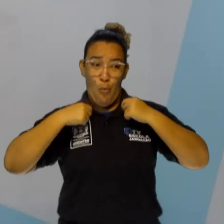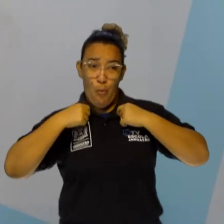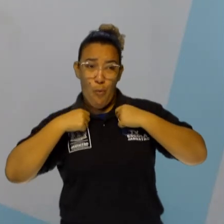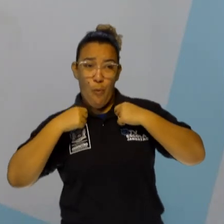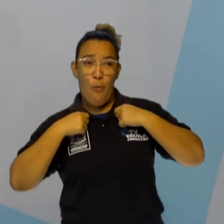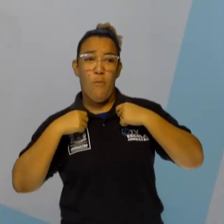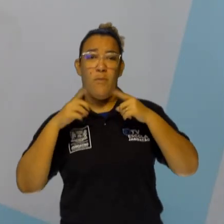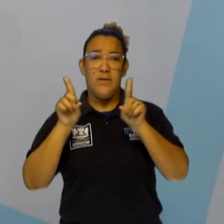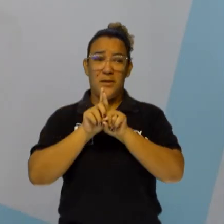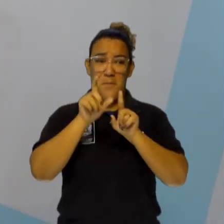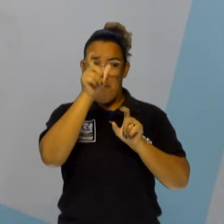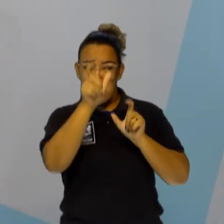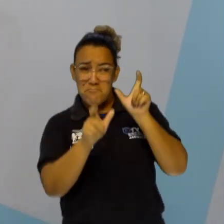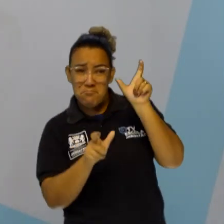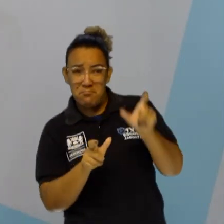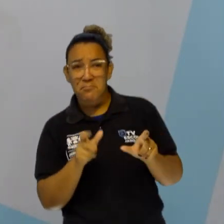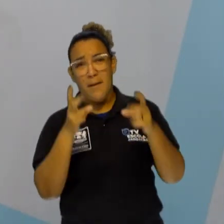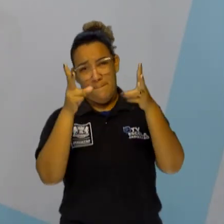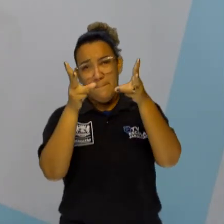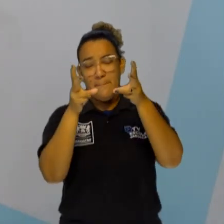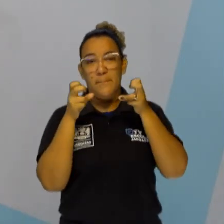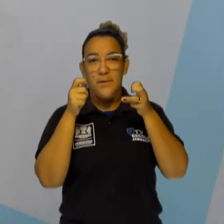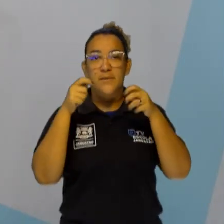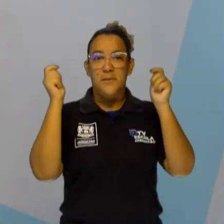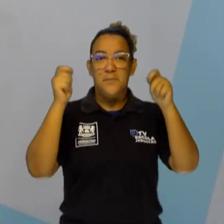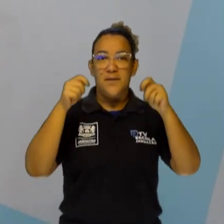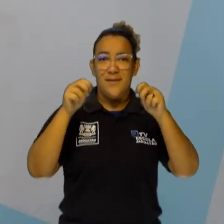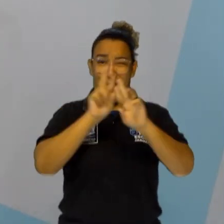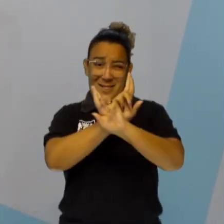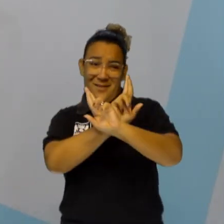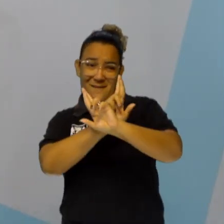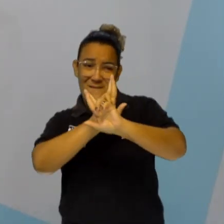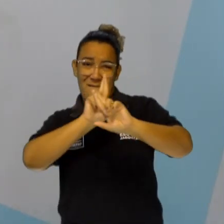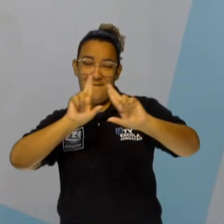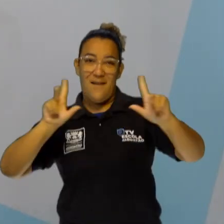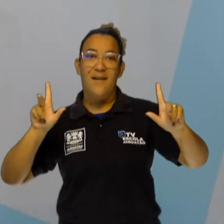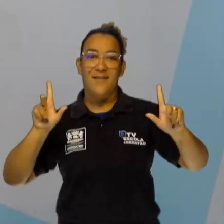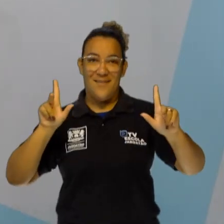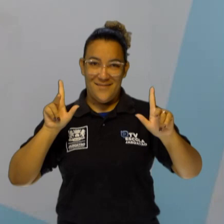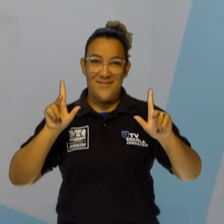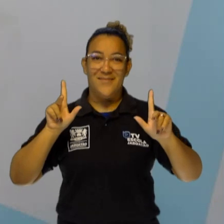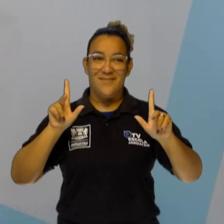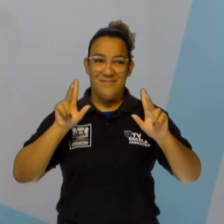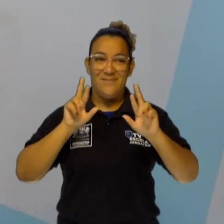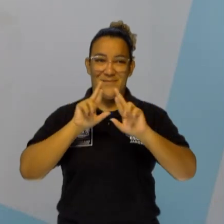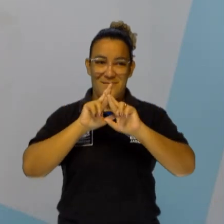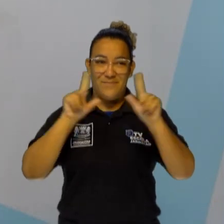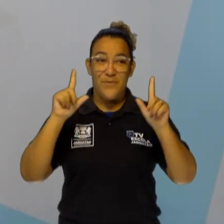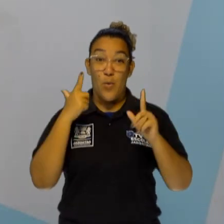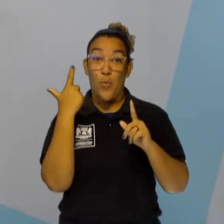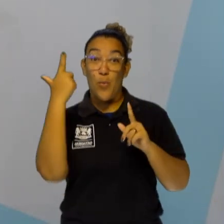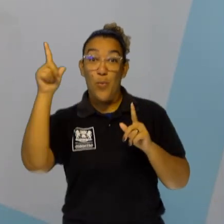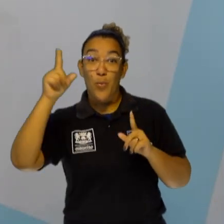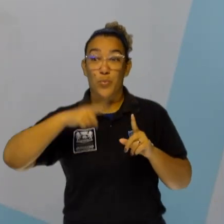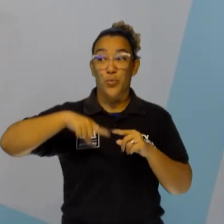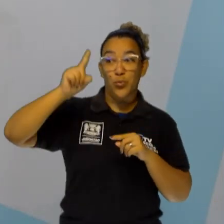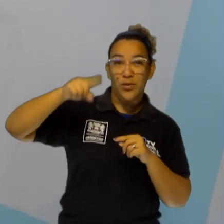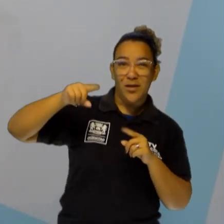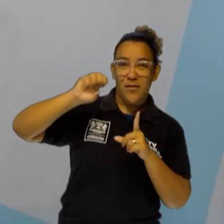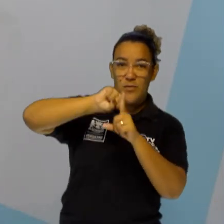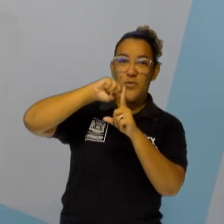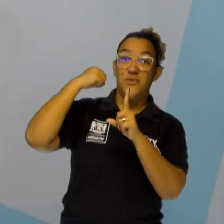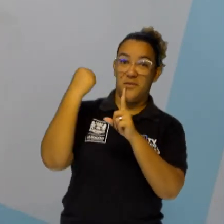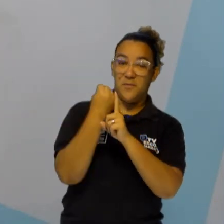própria aparência em si, né? As duas crianças são bem diferentes, o que já configura aí pra gente um outro nível de classe social,